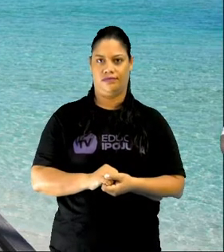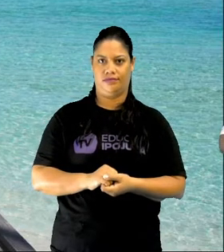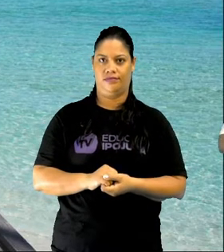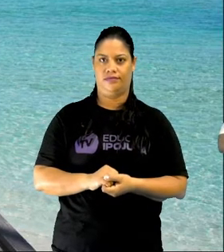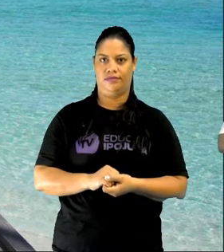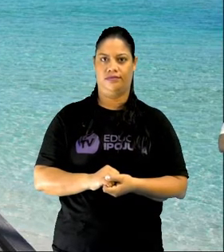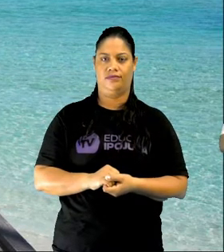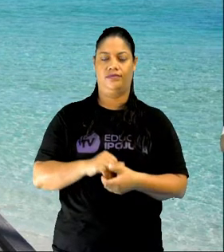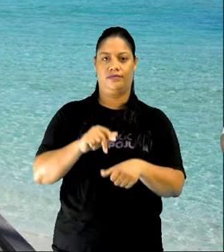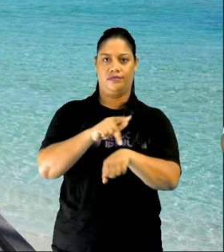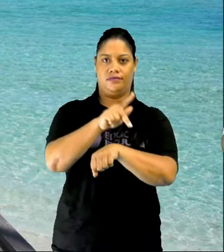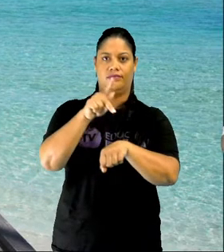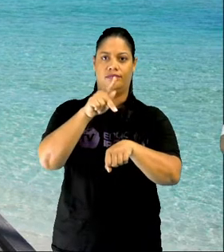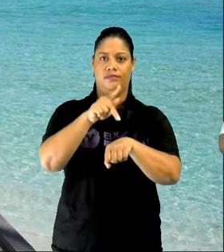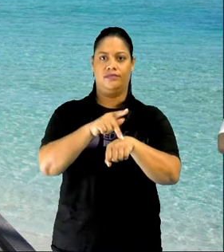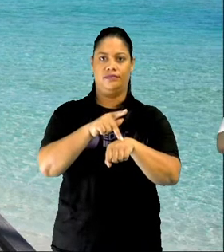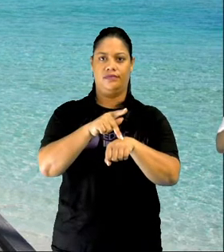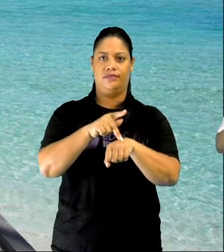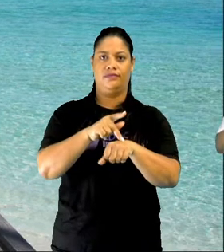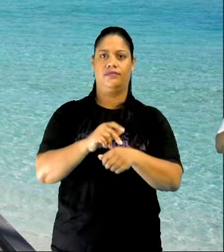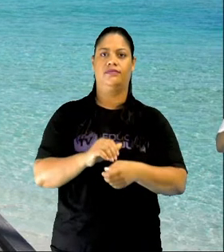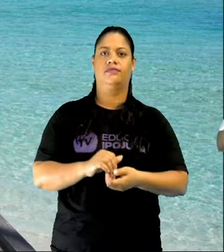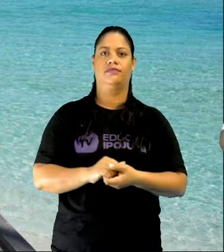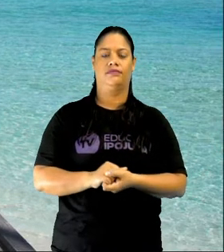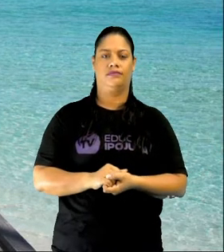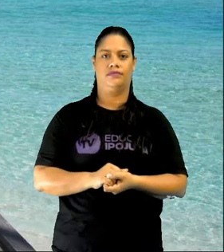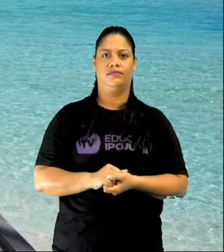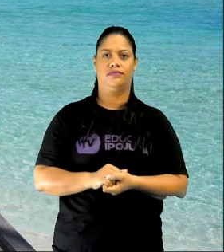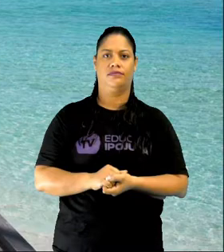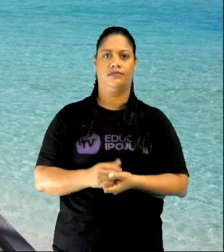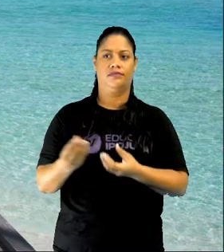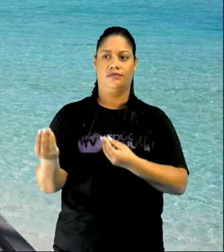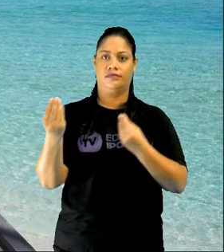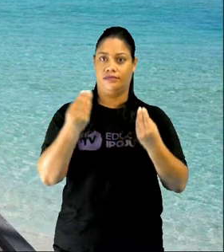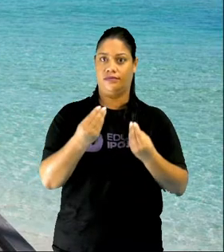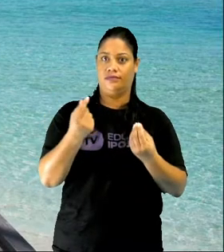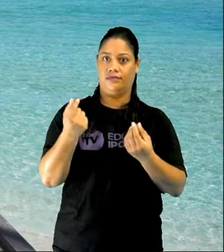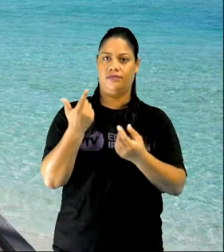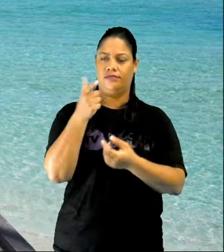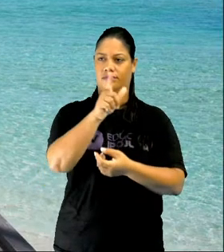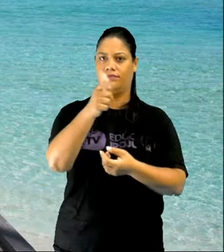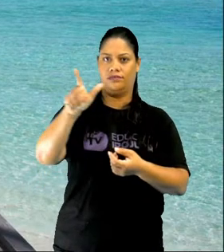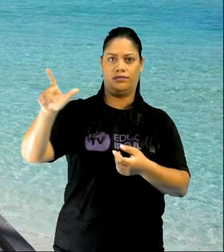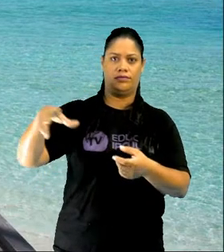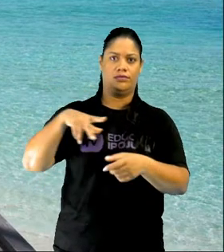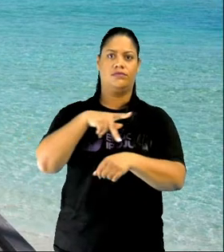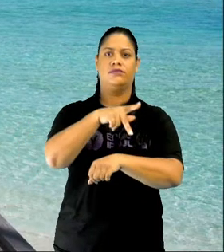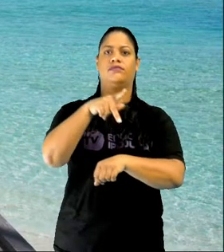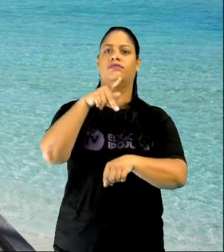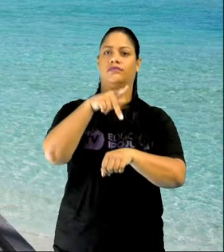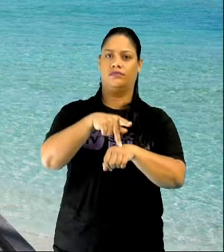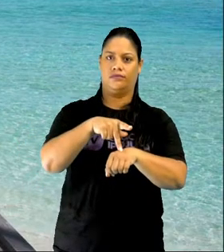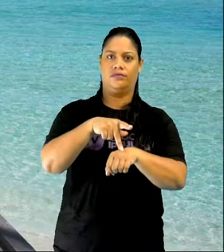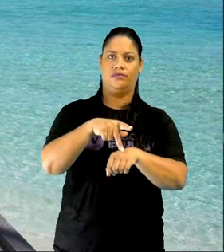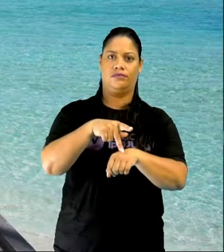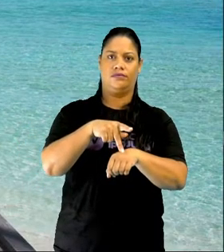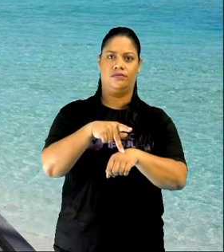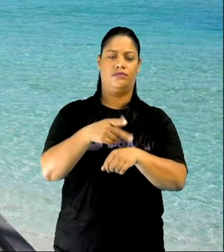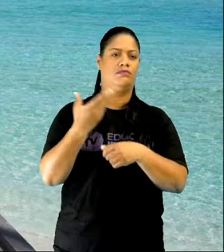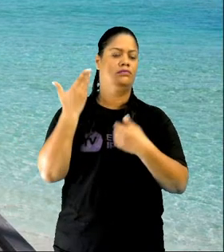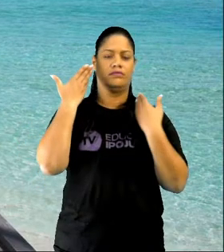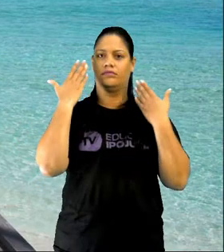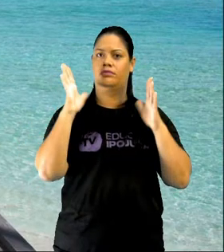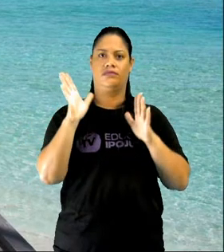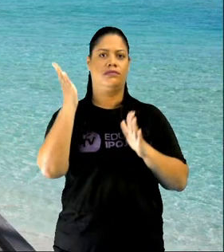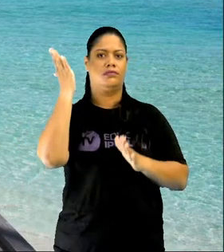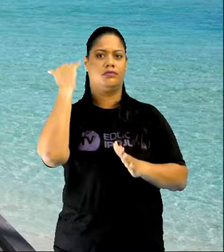São países que recebem dinheiro de qualquer outro lugar do mundo sem querer saber a